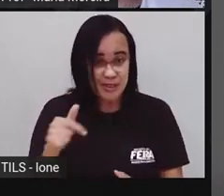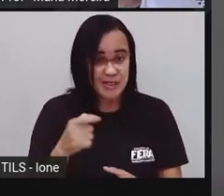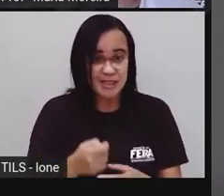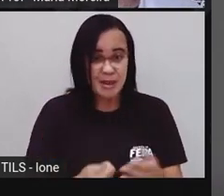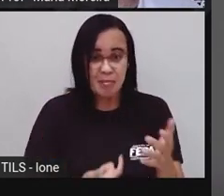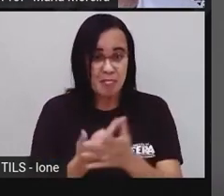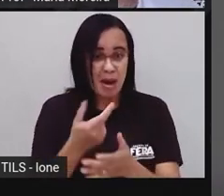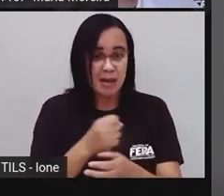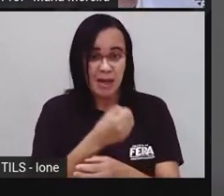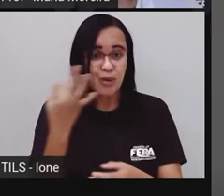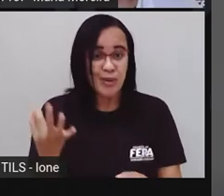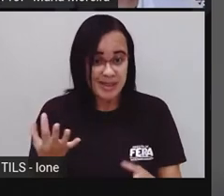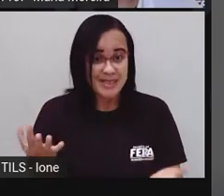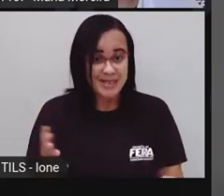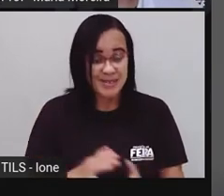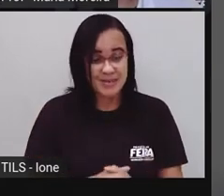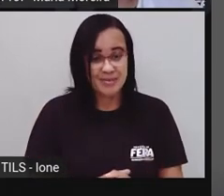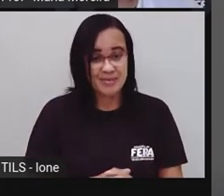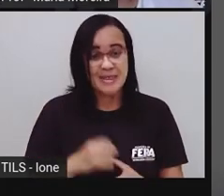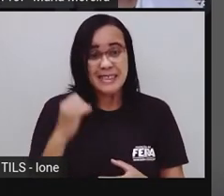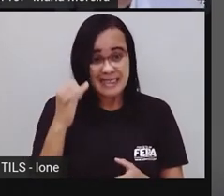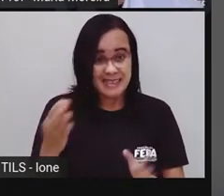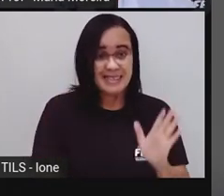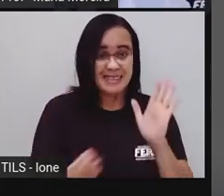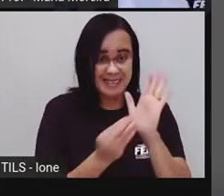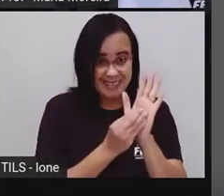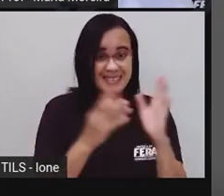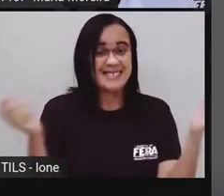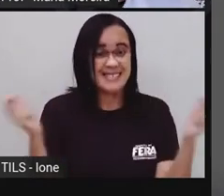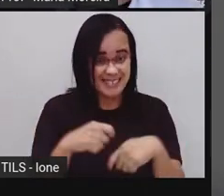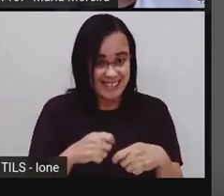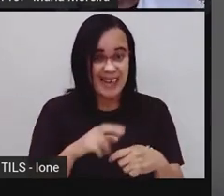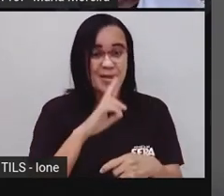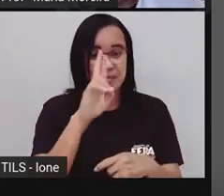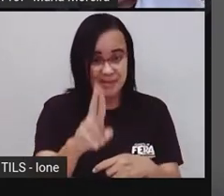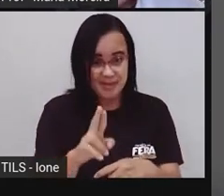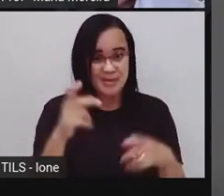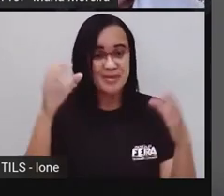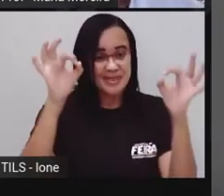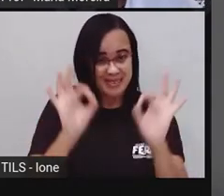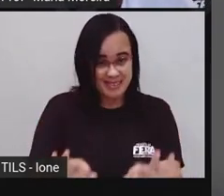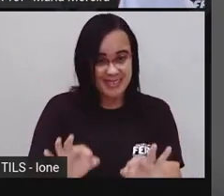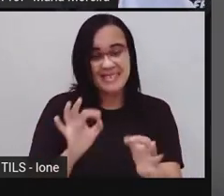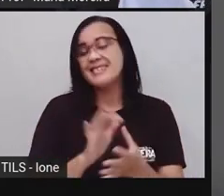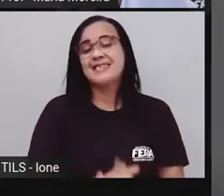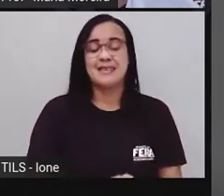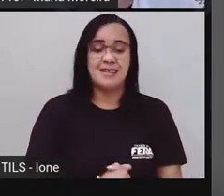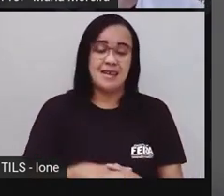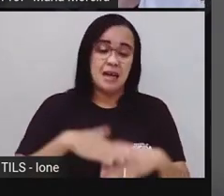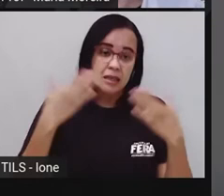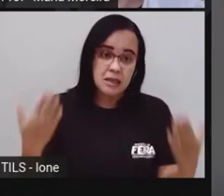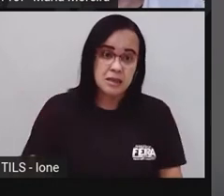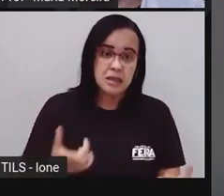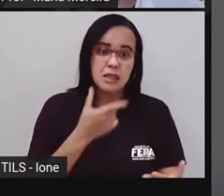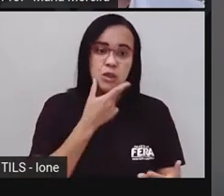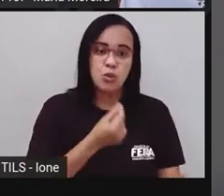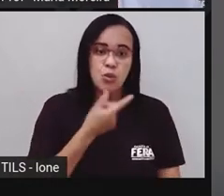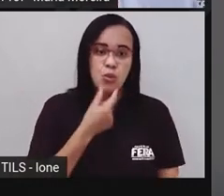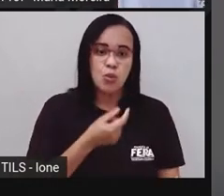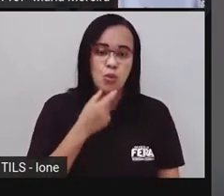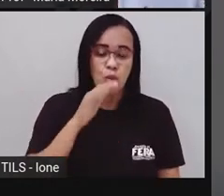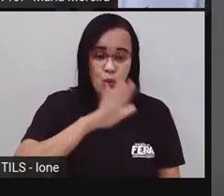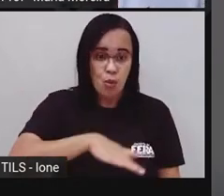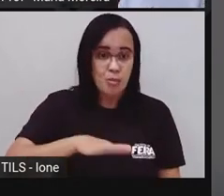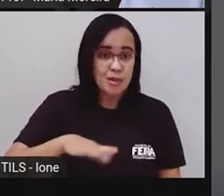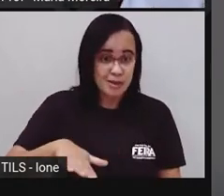consegue aí resolveu o nosso problema tá bom padrinho mais uma vez aí a pessoa que tava fazendo conta com